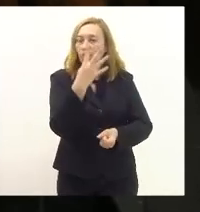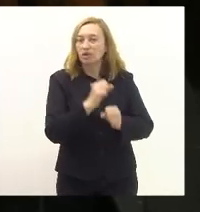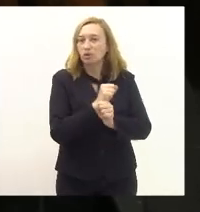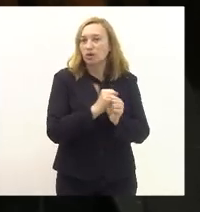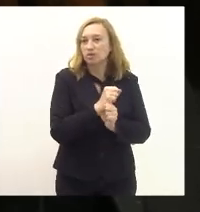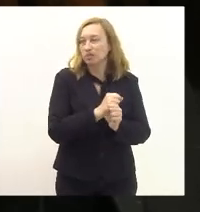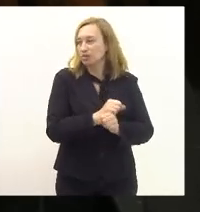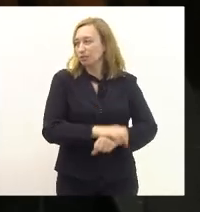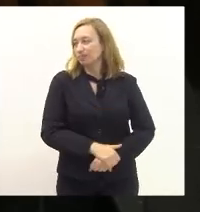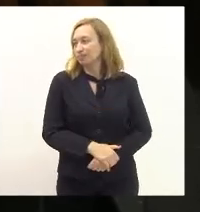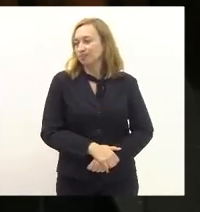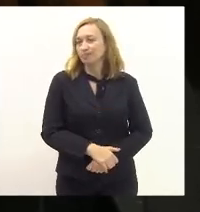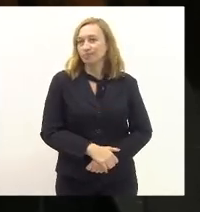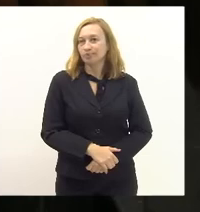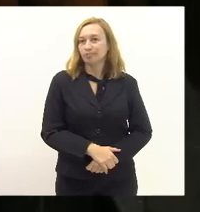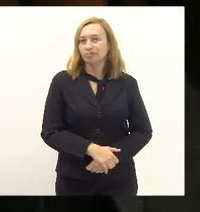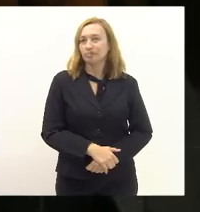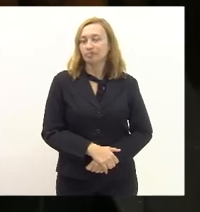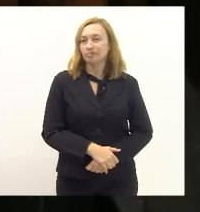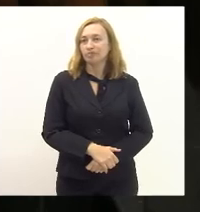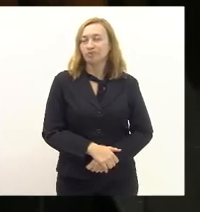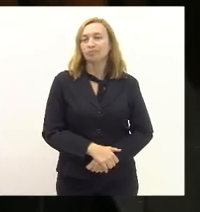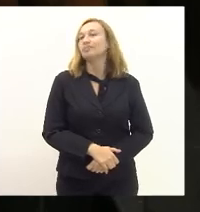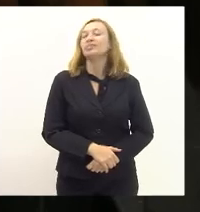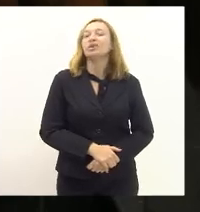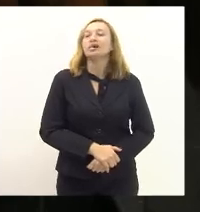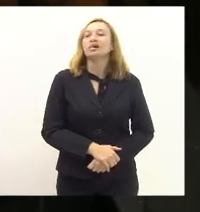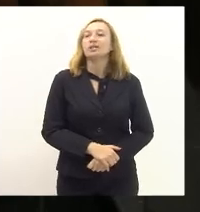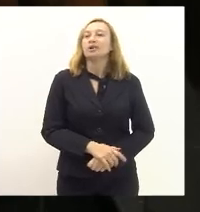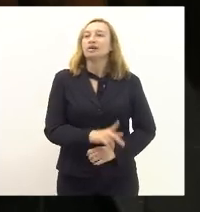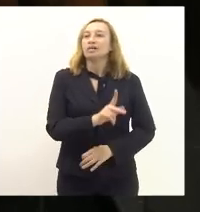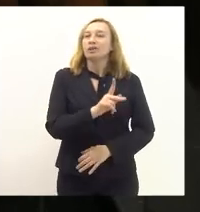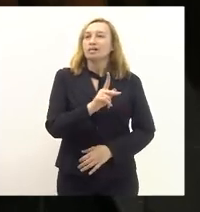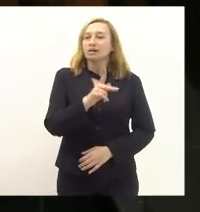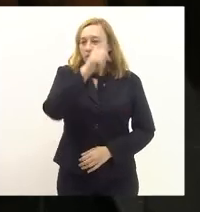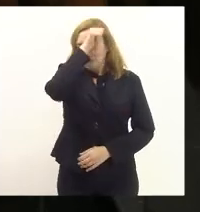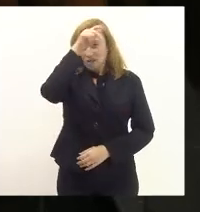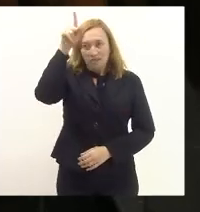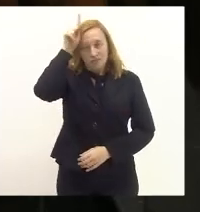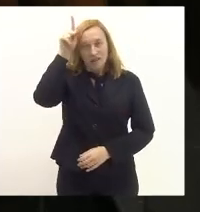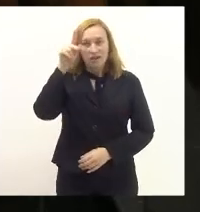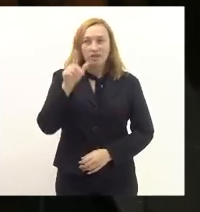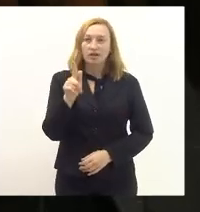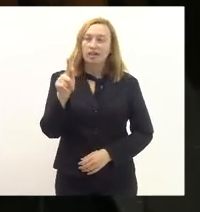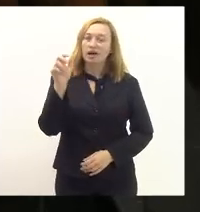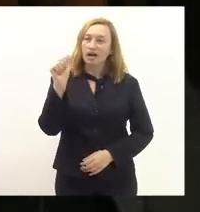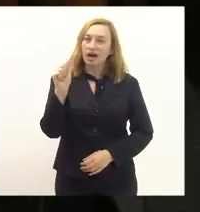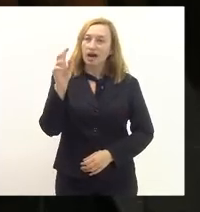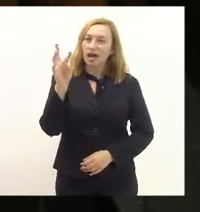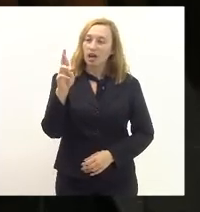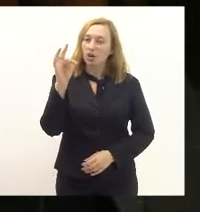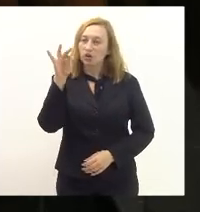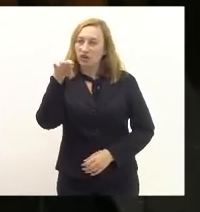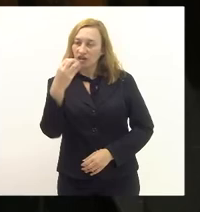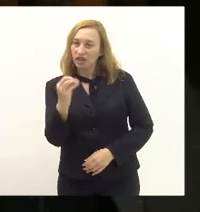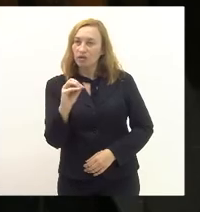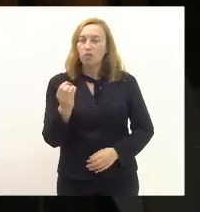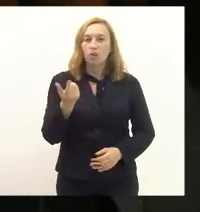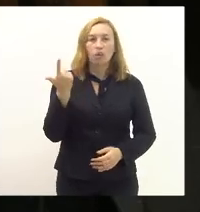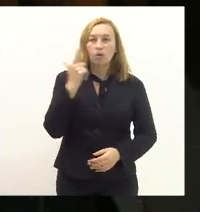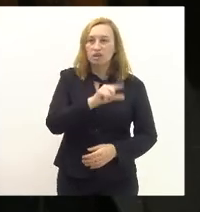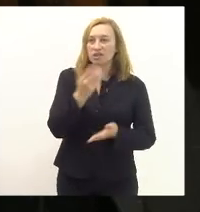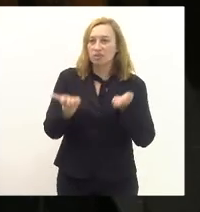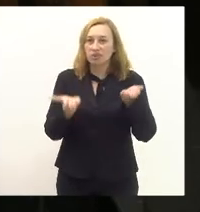4 anos. O prefeito Vladimir Garotinho, em pouco tempo, conseguiu equilibrar as contas